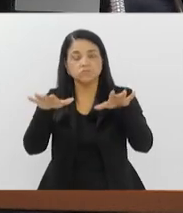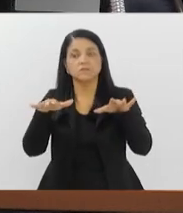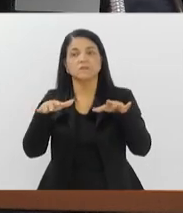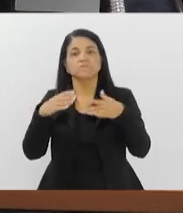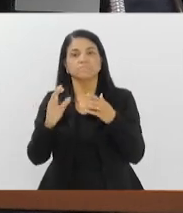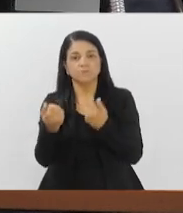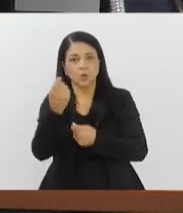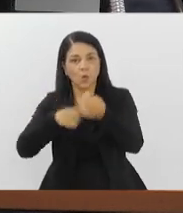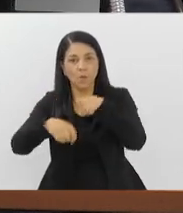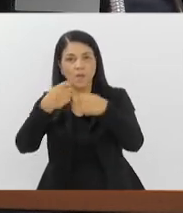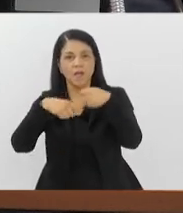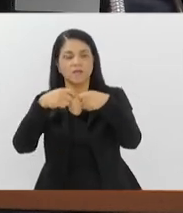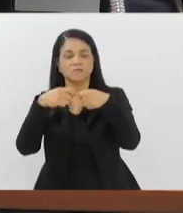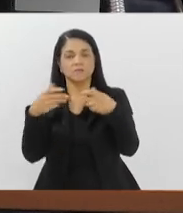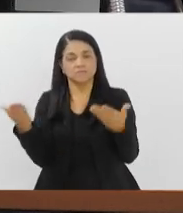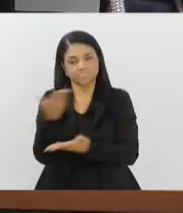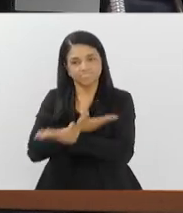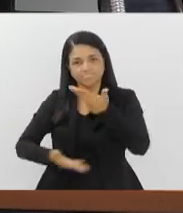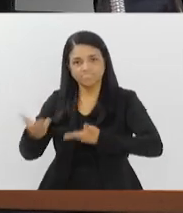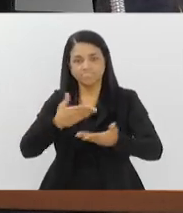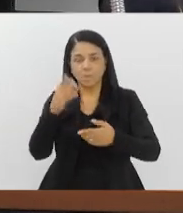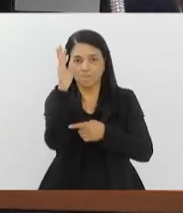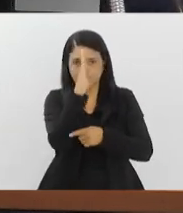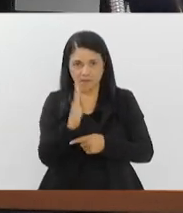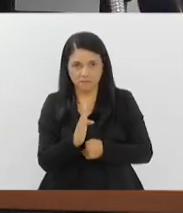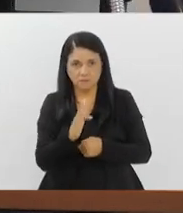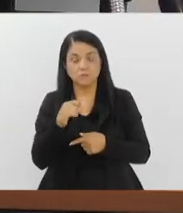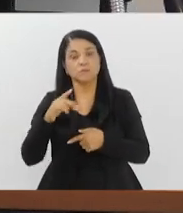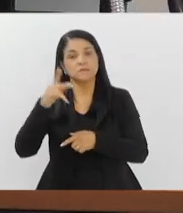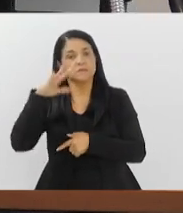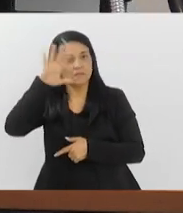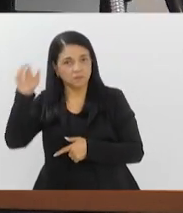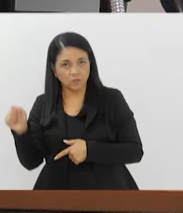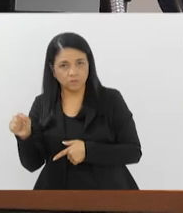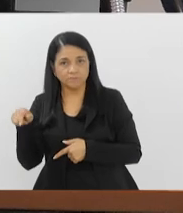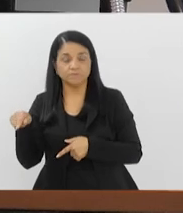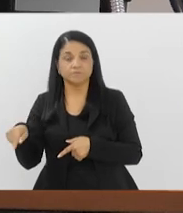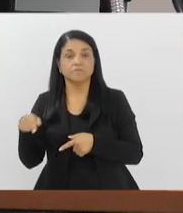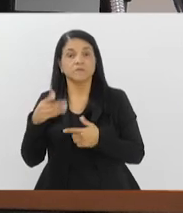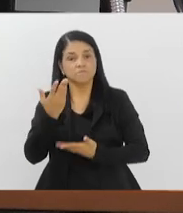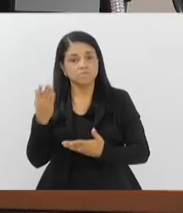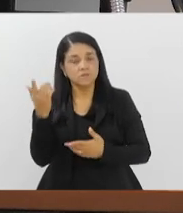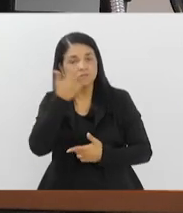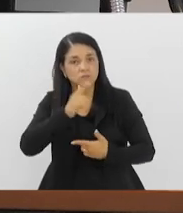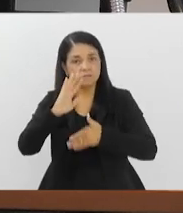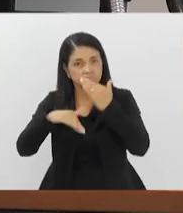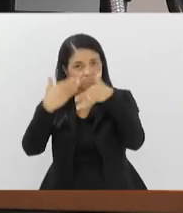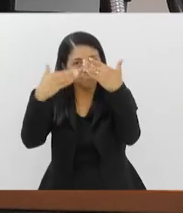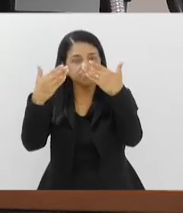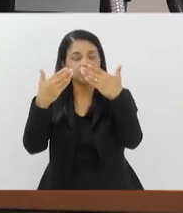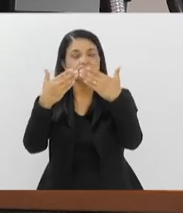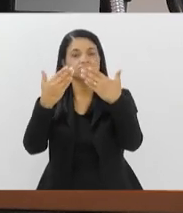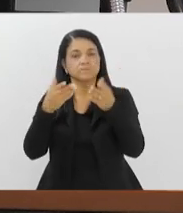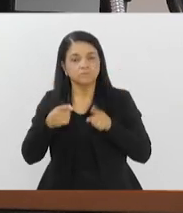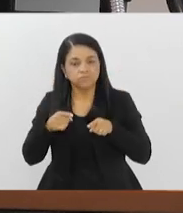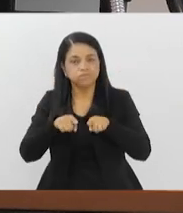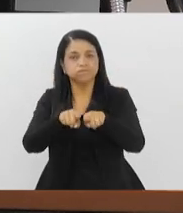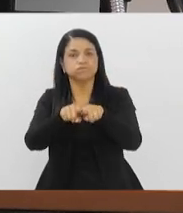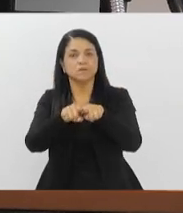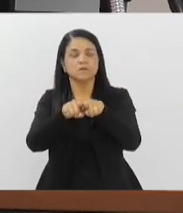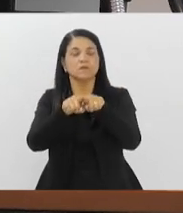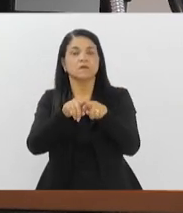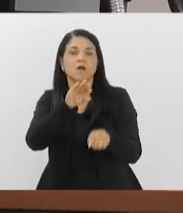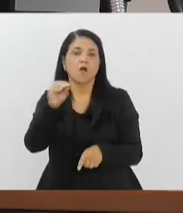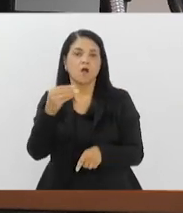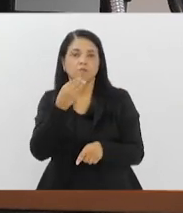patamar de comércio entre os nossos países. Acreditamos que juntos podemos atingir um crescimento mútuo e ampliar nossas oportunidades